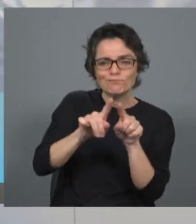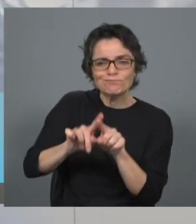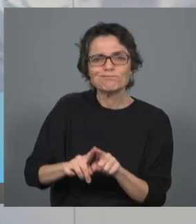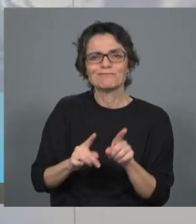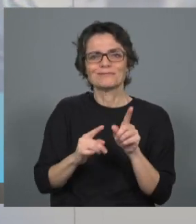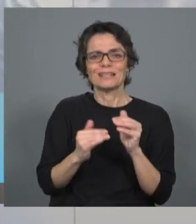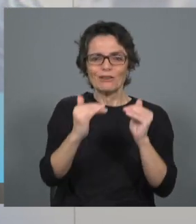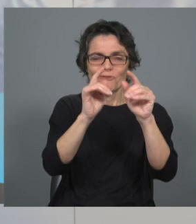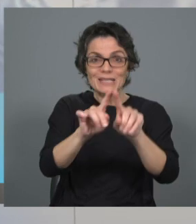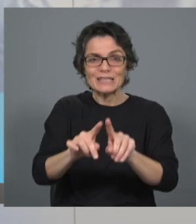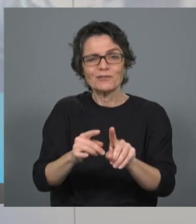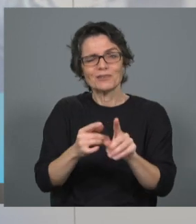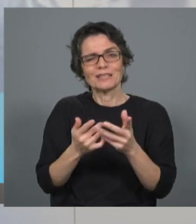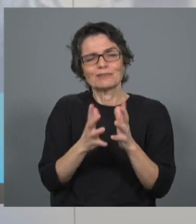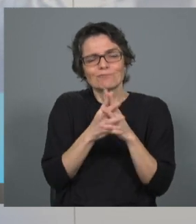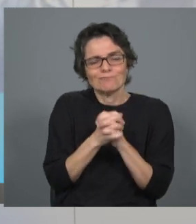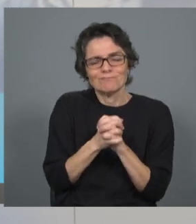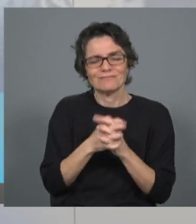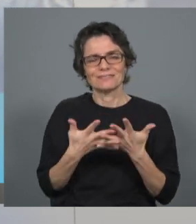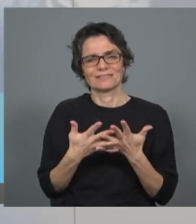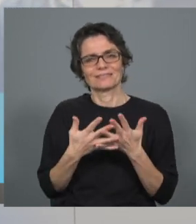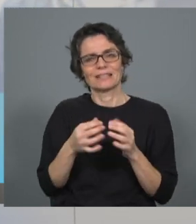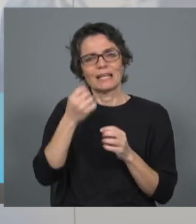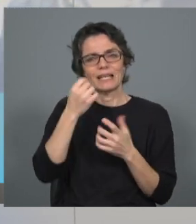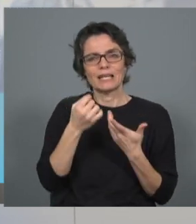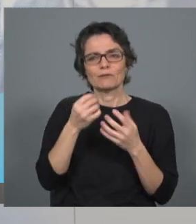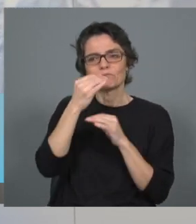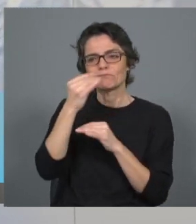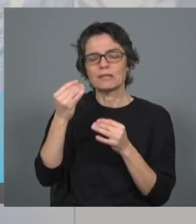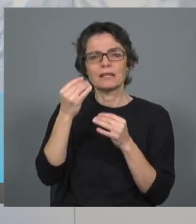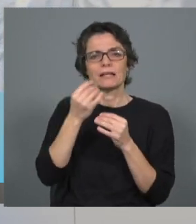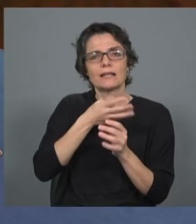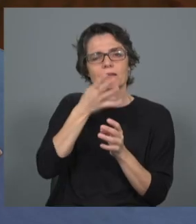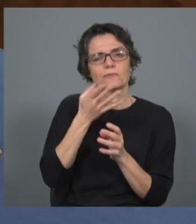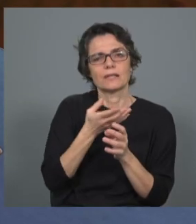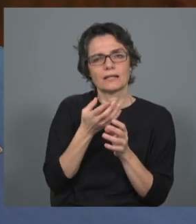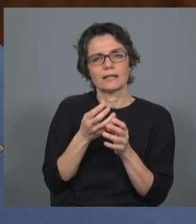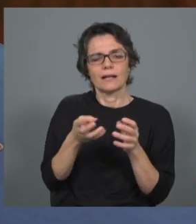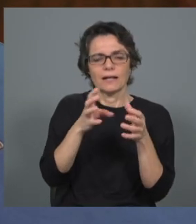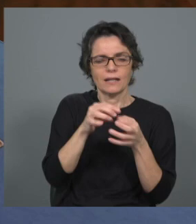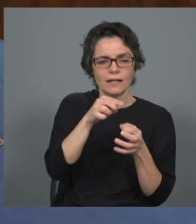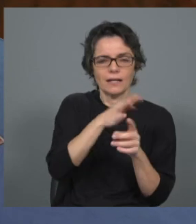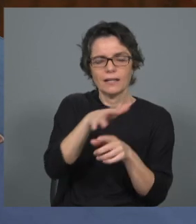estados, pudessem dar voz à sua vocação e explicar o que é a sua vocação. Eu diria até que esses vídeos foram